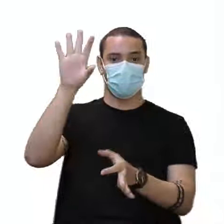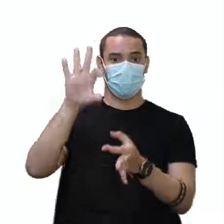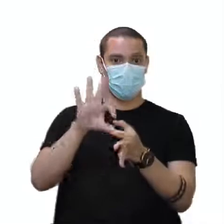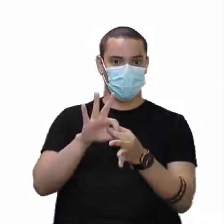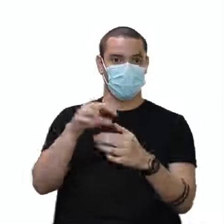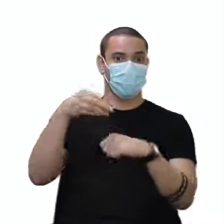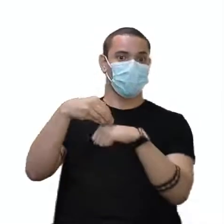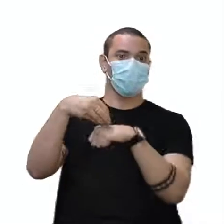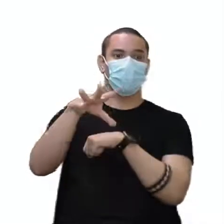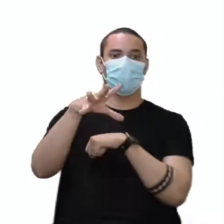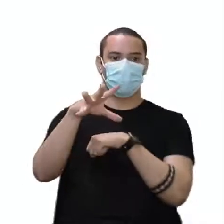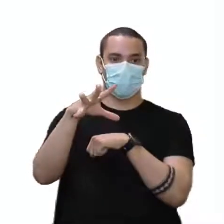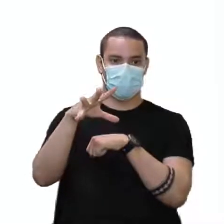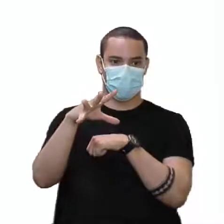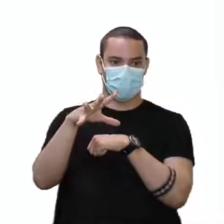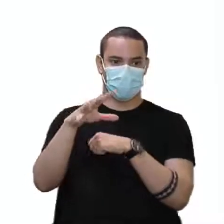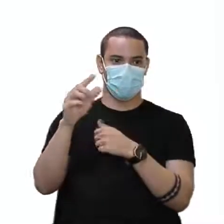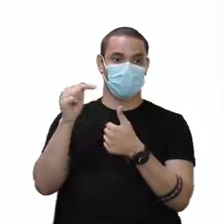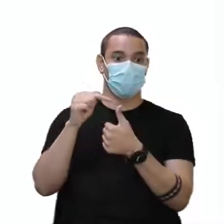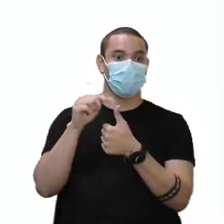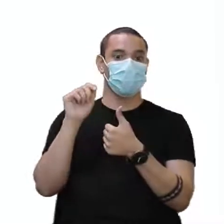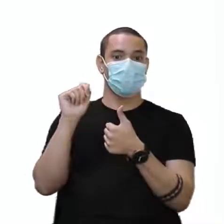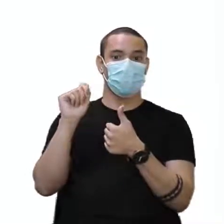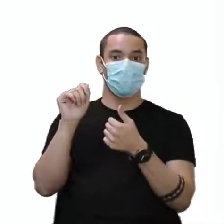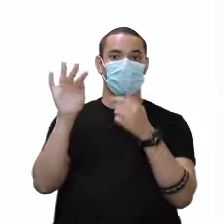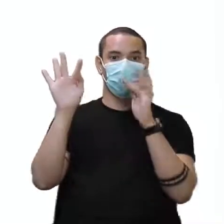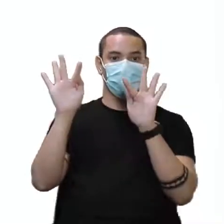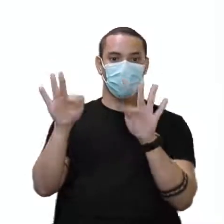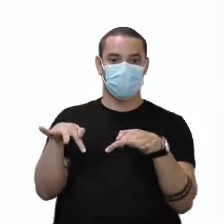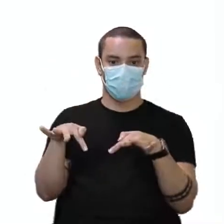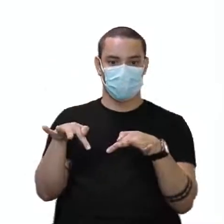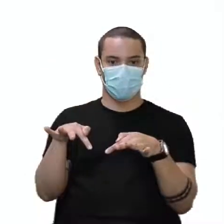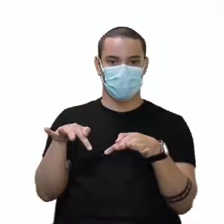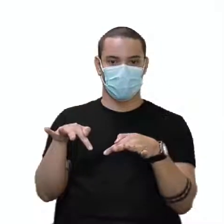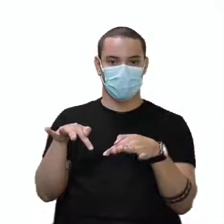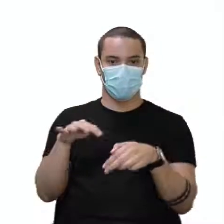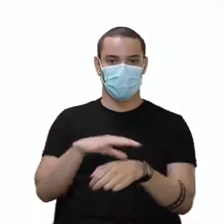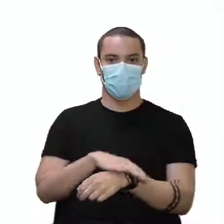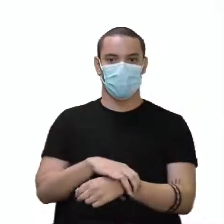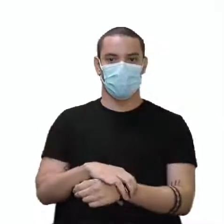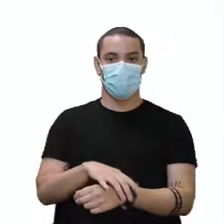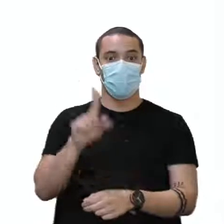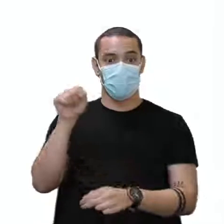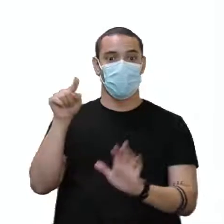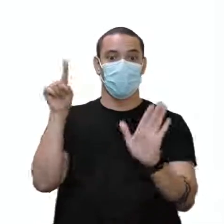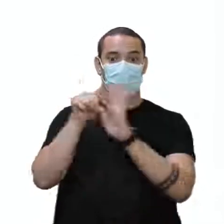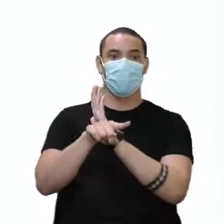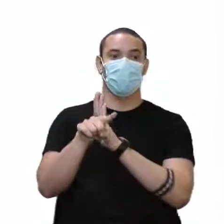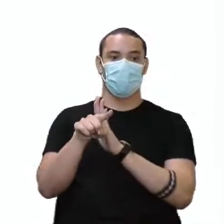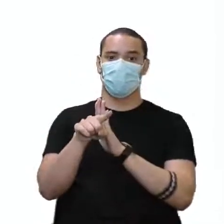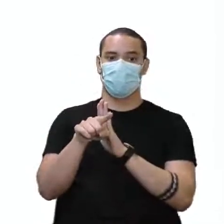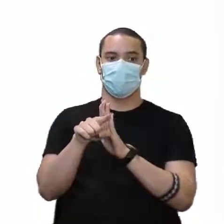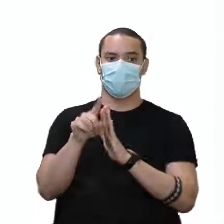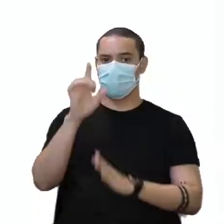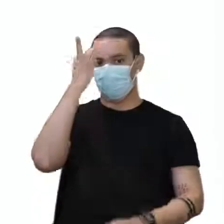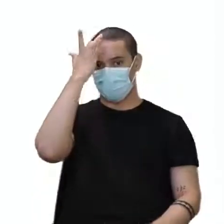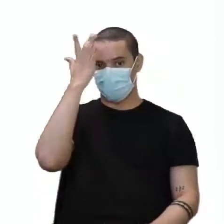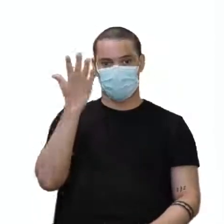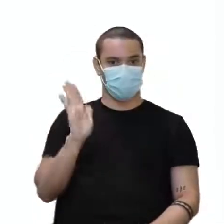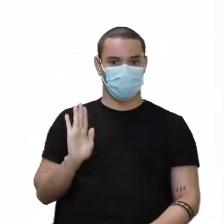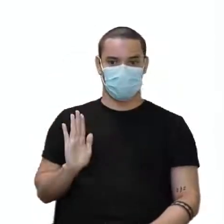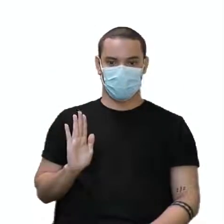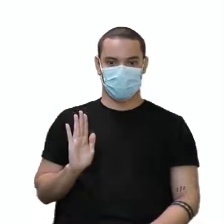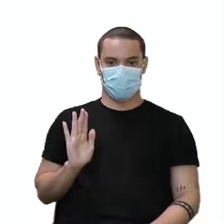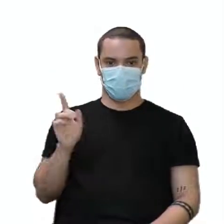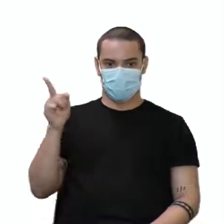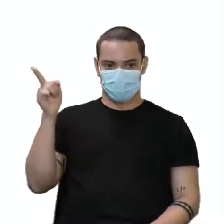vou dar uma dica. A, B, C, D. Olha aí no final, olha esse sinal gráfico aí. É uma pergunta. Essa aqui é fácil de traduzir. É